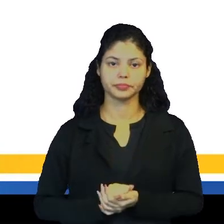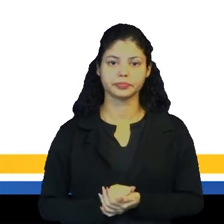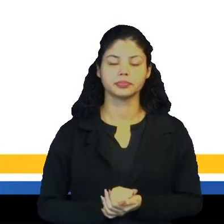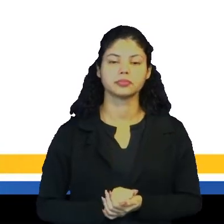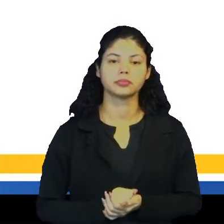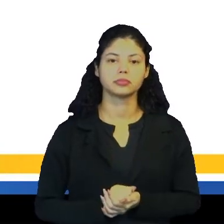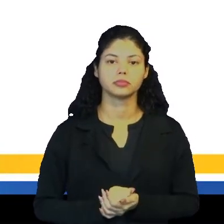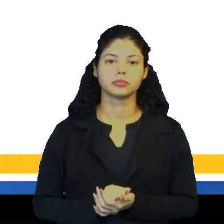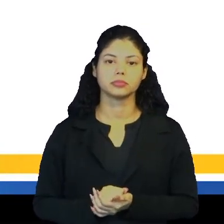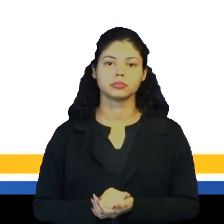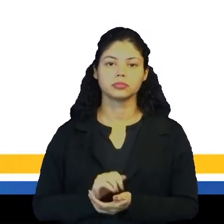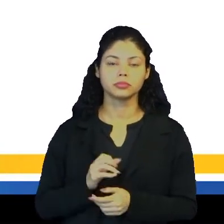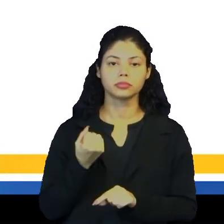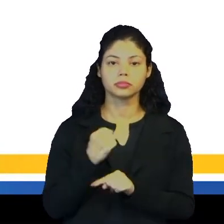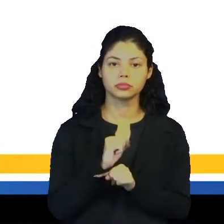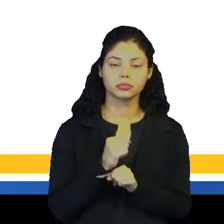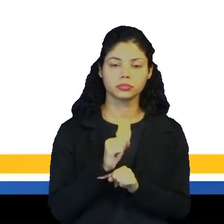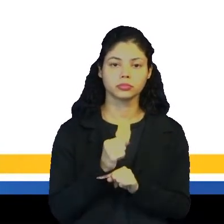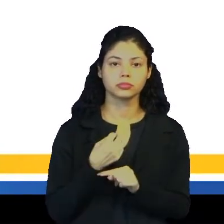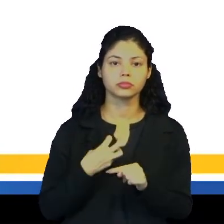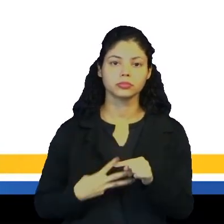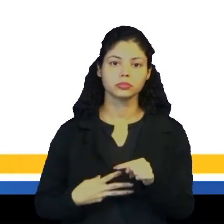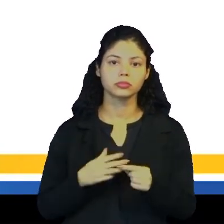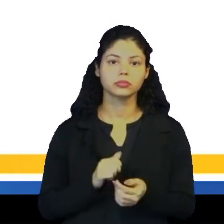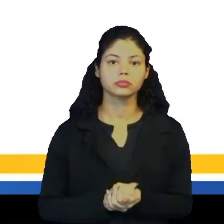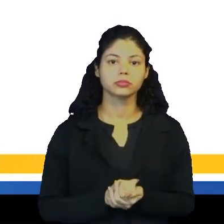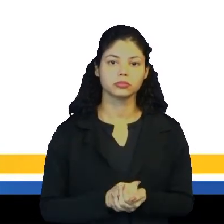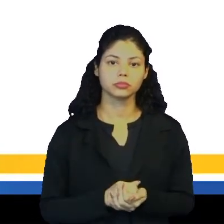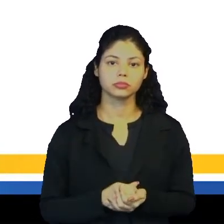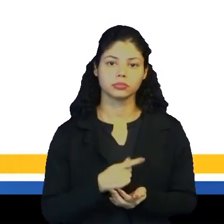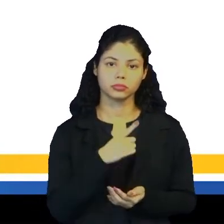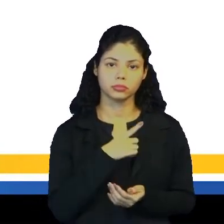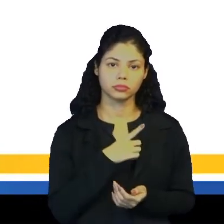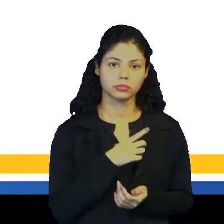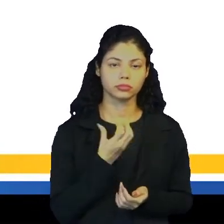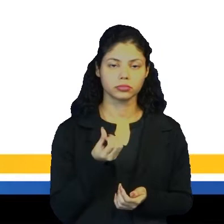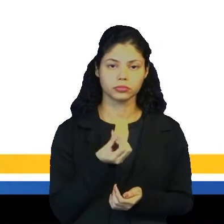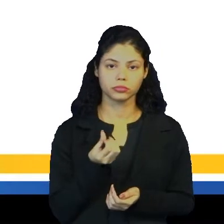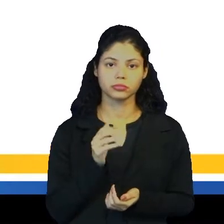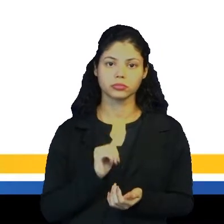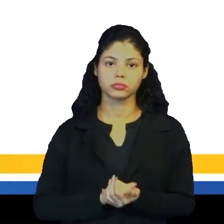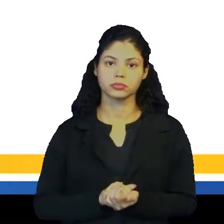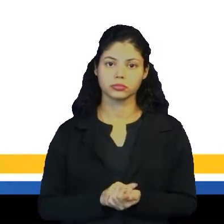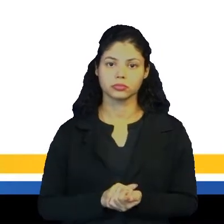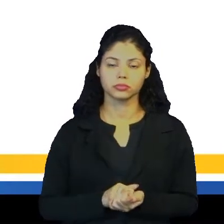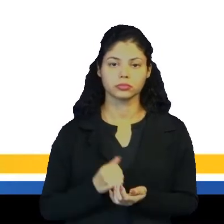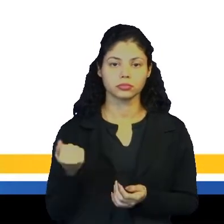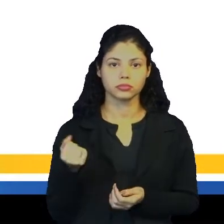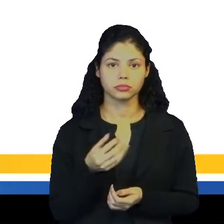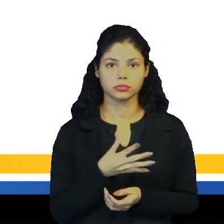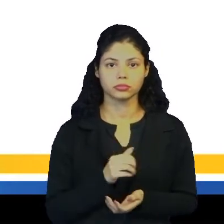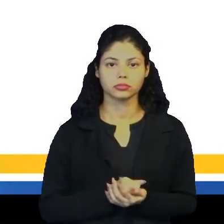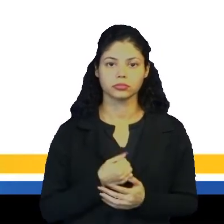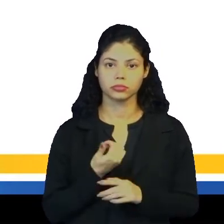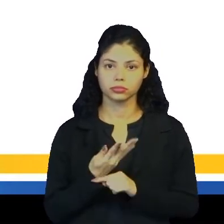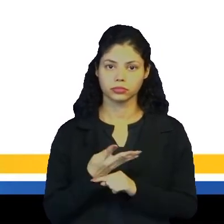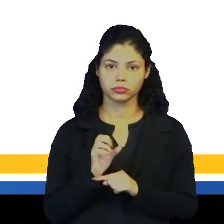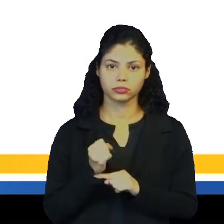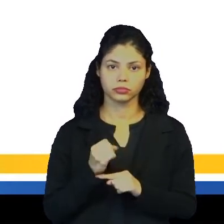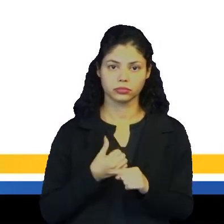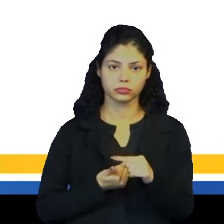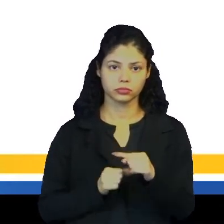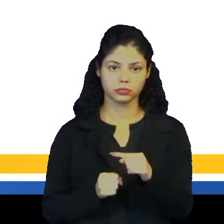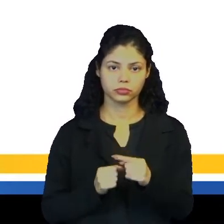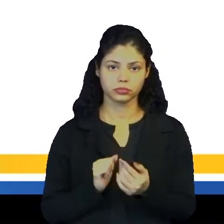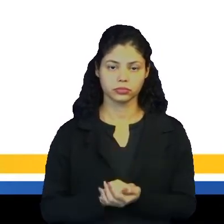15/18. Quando eu multiplico a fração 8/3 por 6, eu tenho a nova fração 48